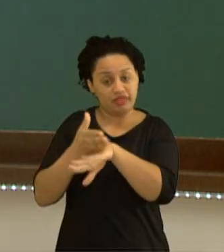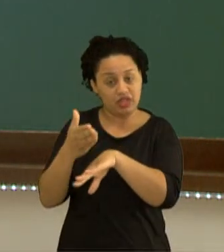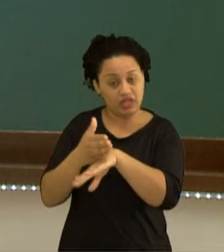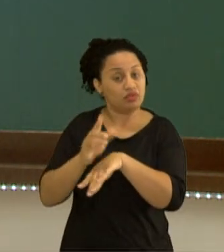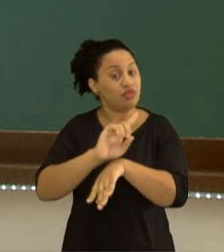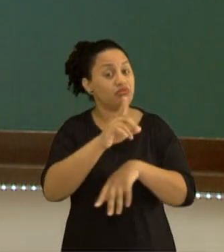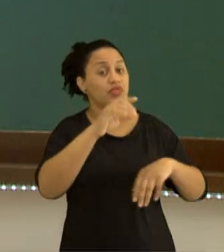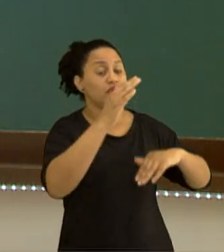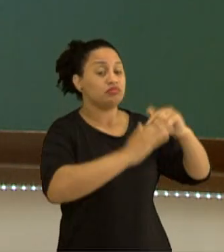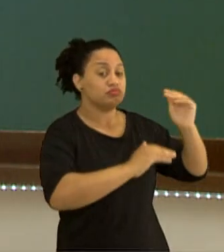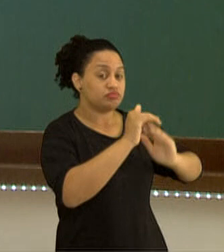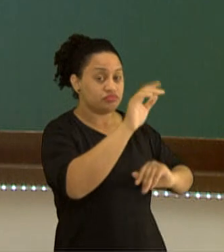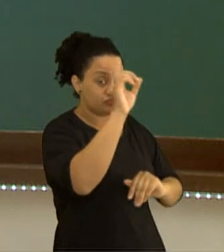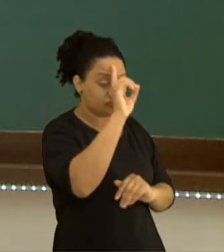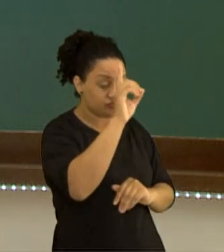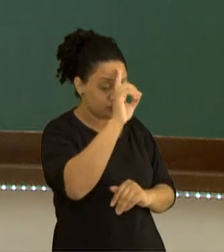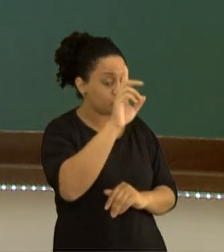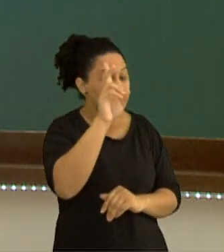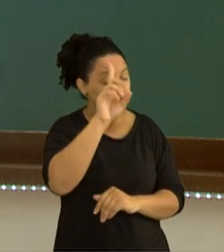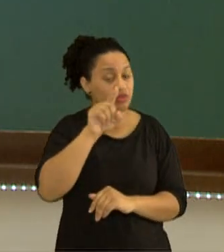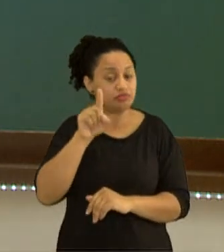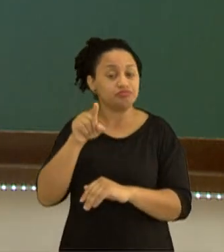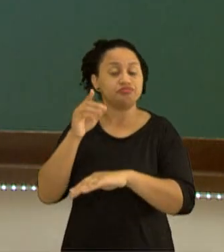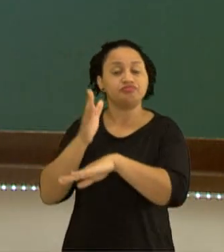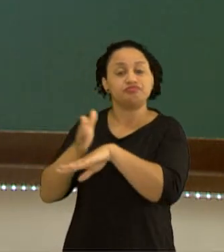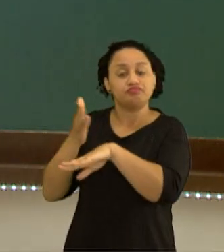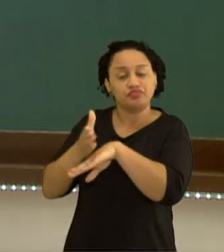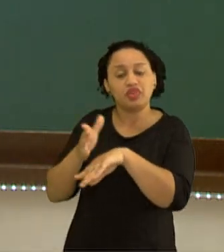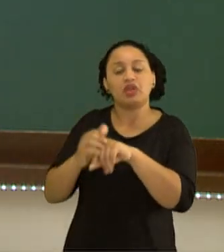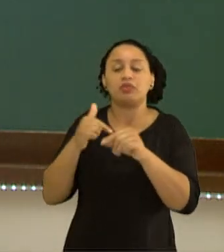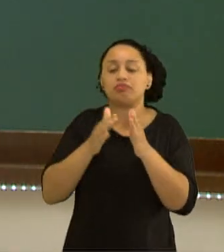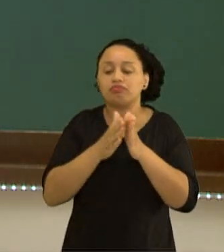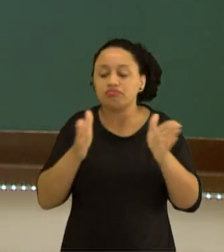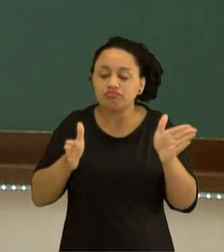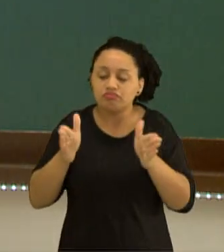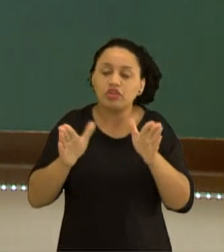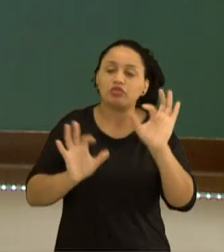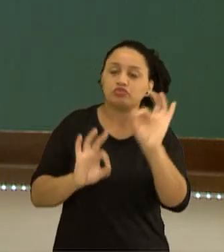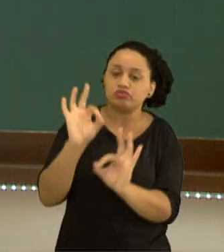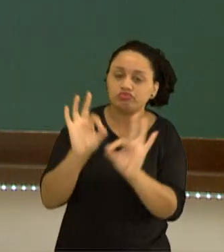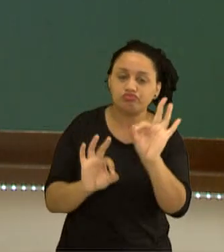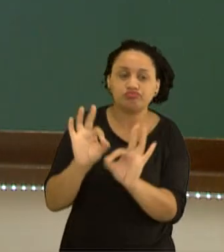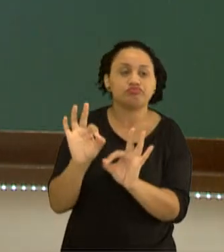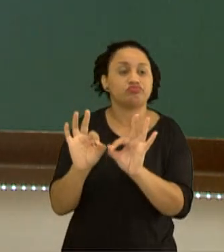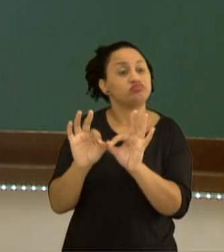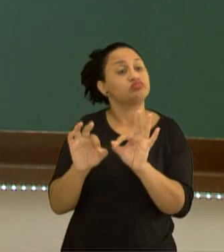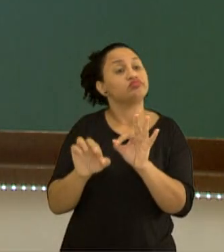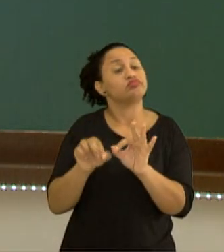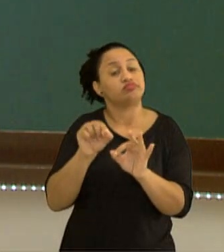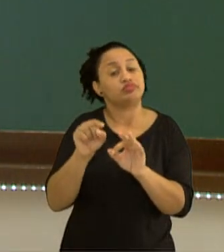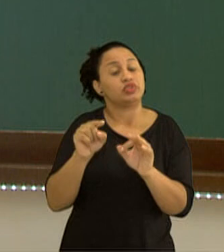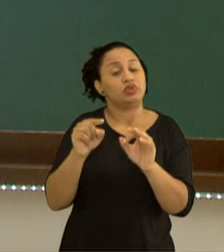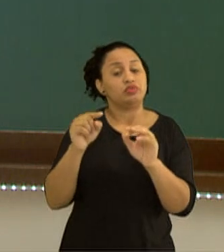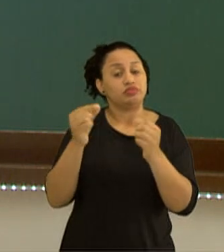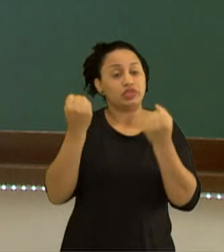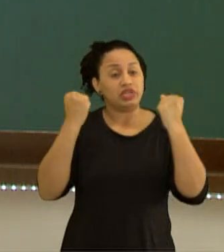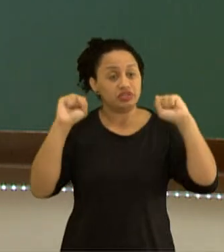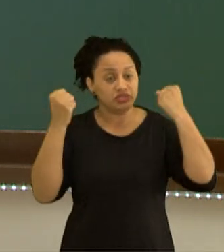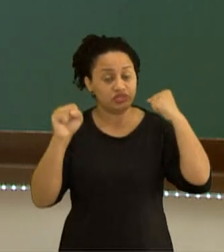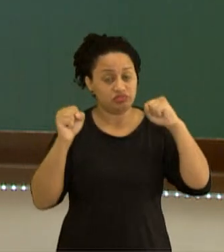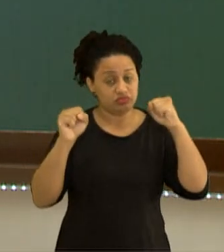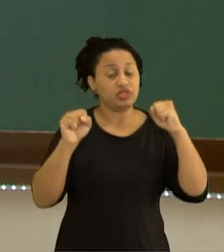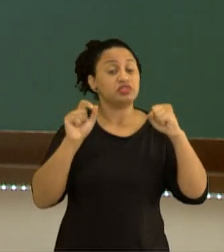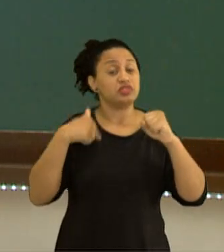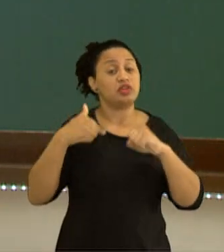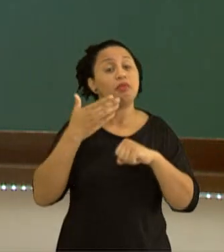exercício físico é o que existe uma programação, é algo sistemático. As ginásticas de condicionamento físico, elas são exercício físico